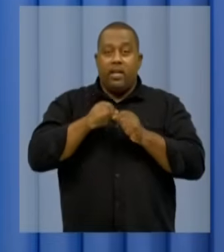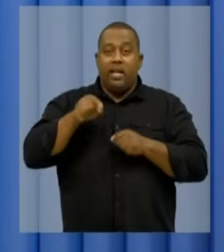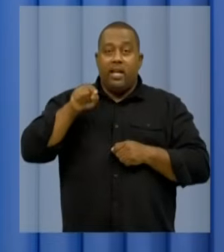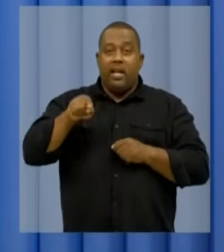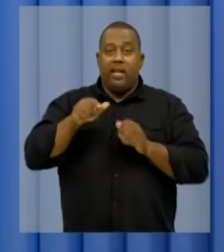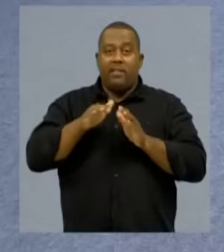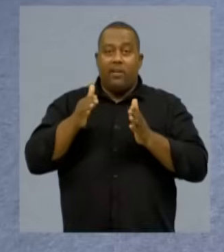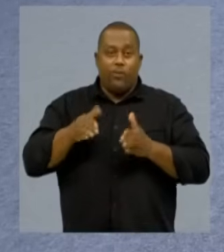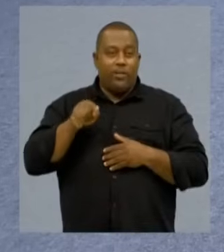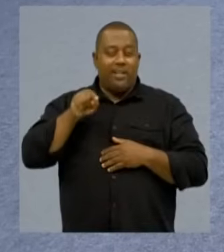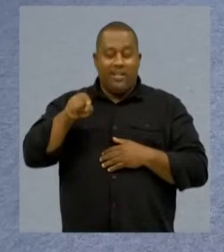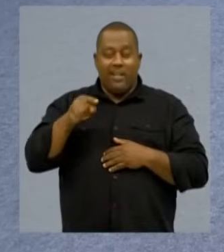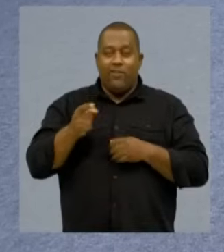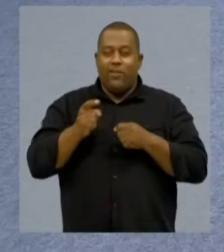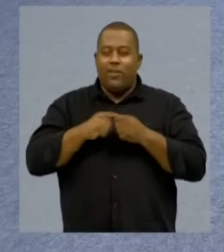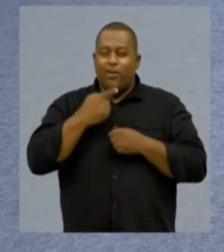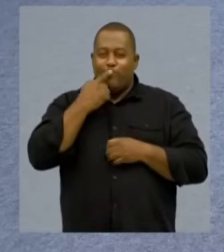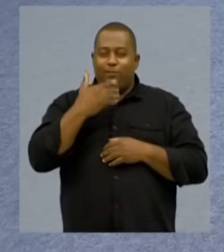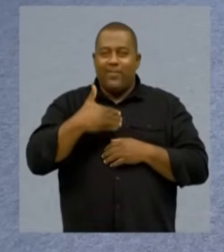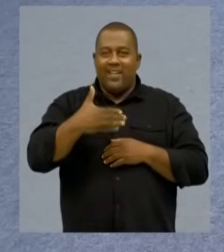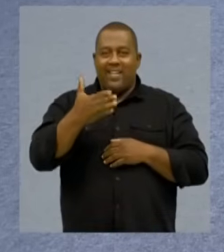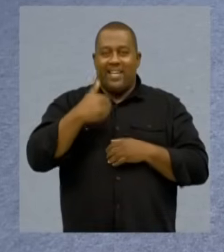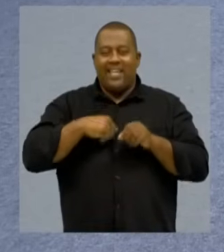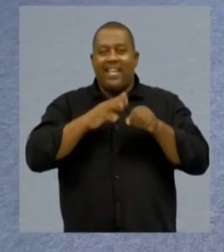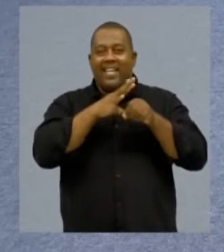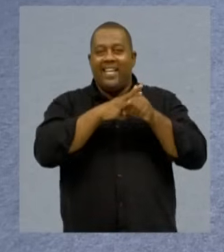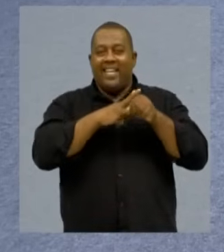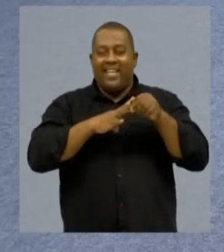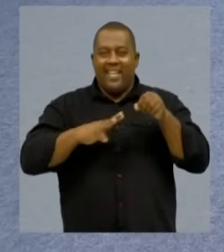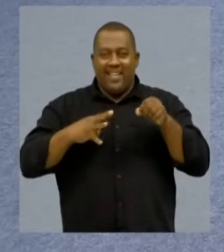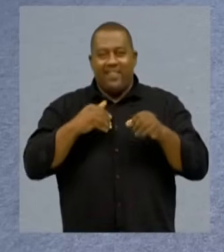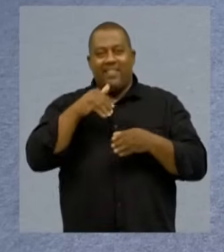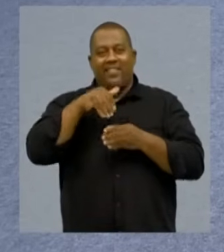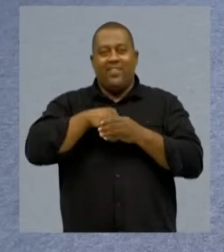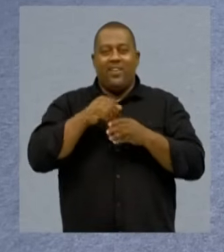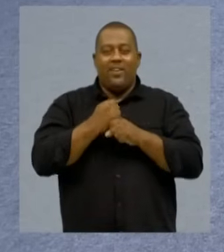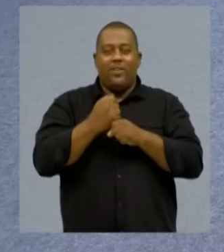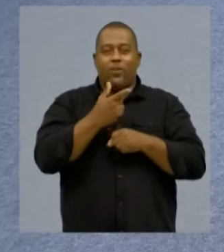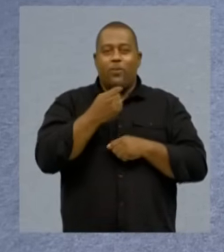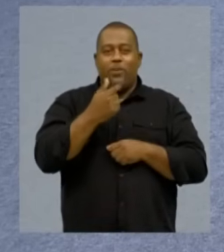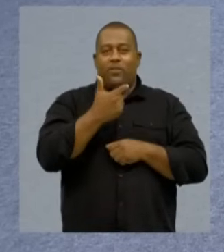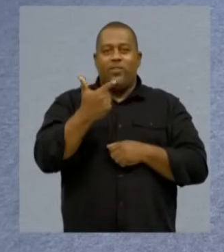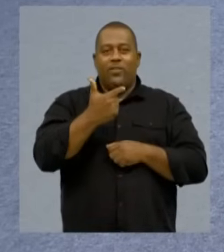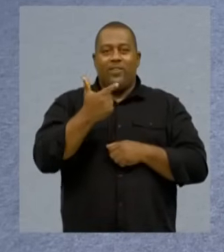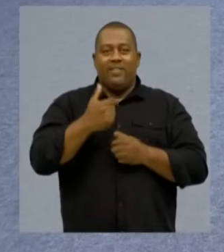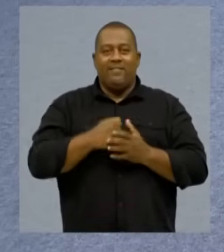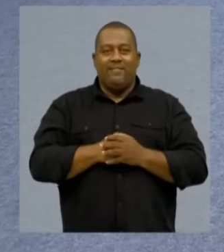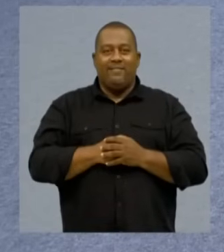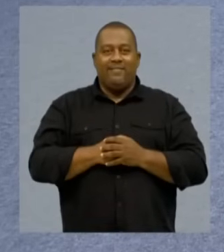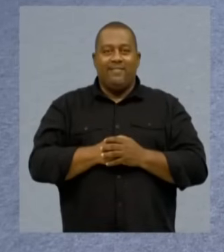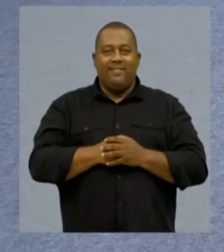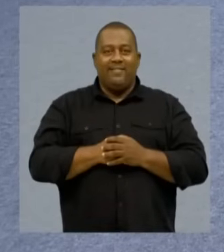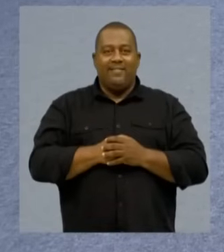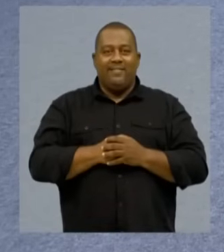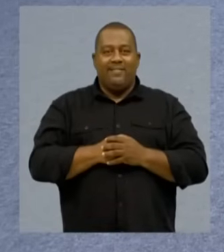aqui. Voltamos já já. Rede Bahia nas eleições 2022.